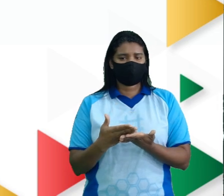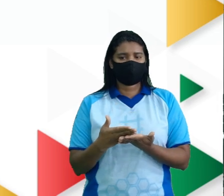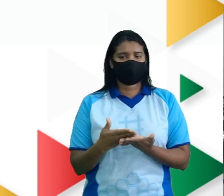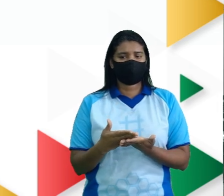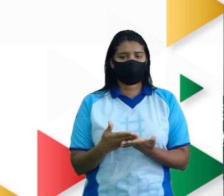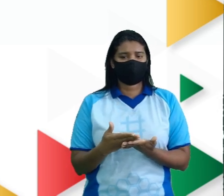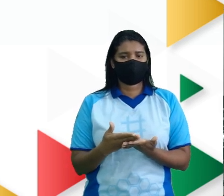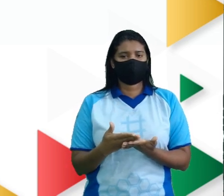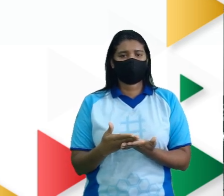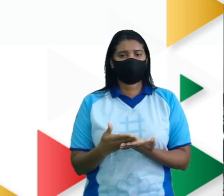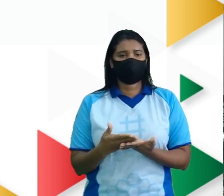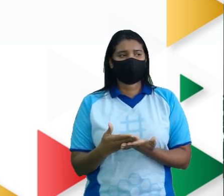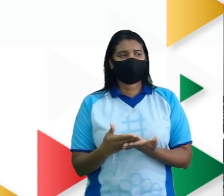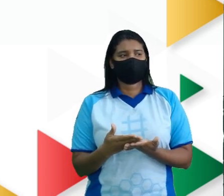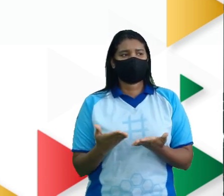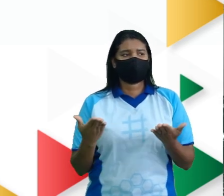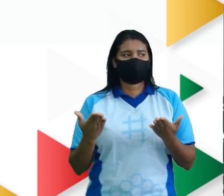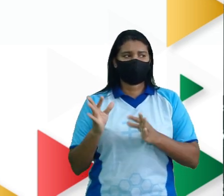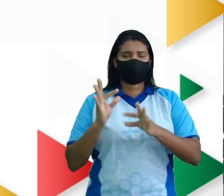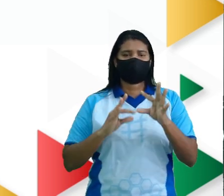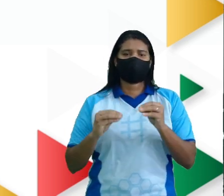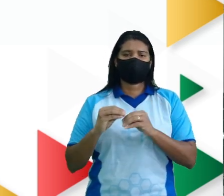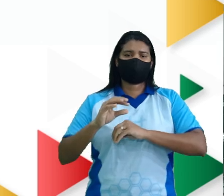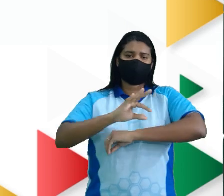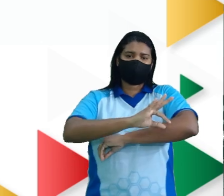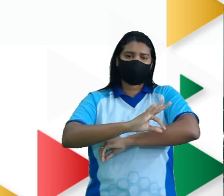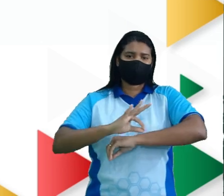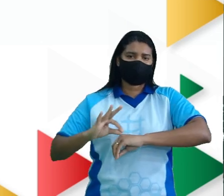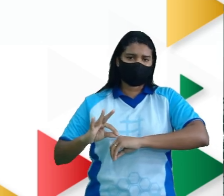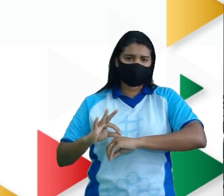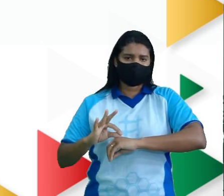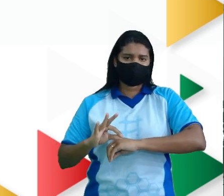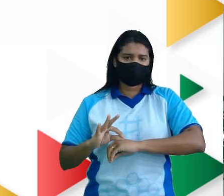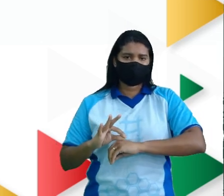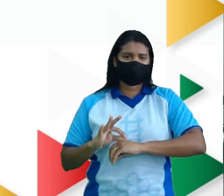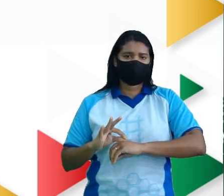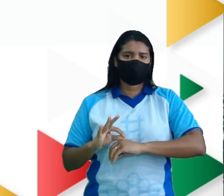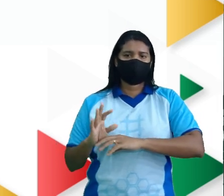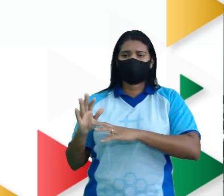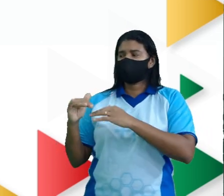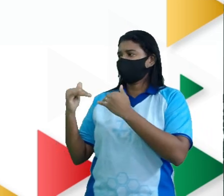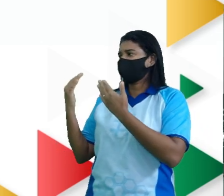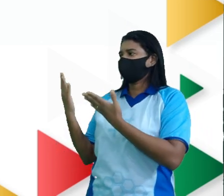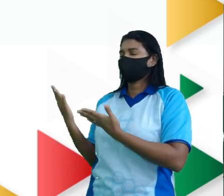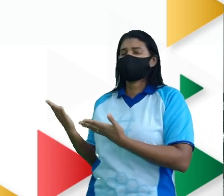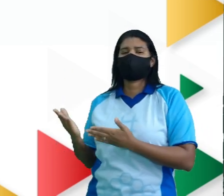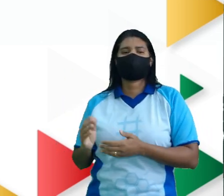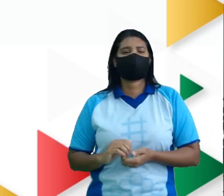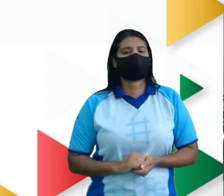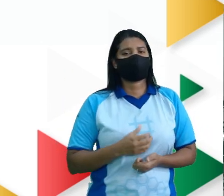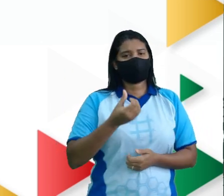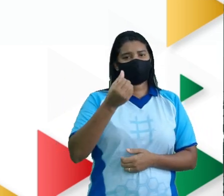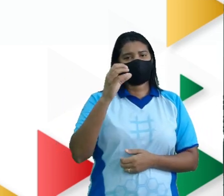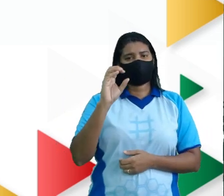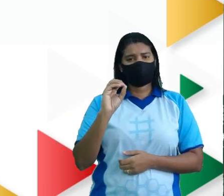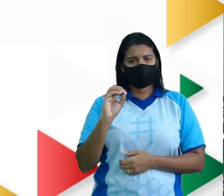gente realizou o primeiro passo, que foi traçar a semirreta e colocar lá o esquadro com um ângulo de 60